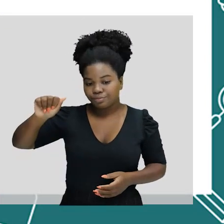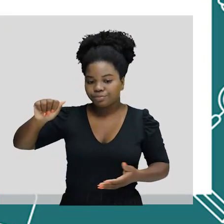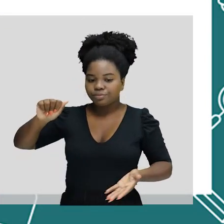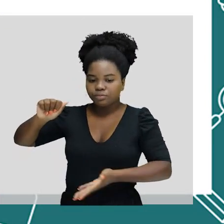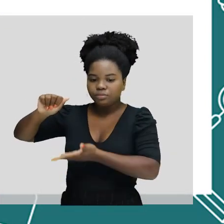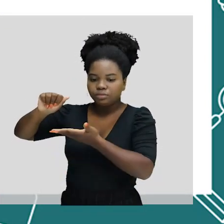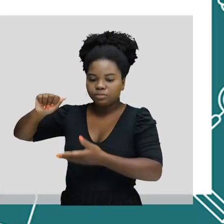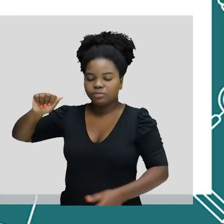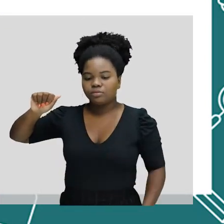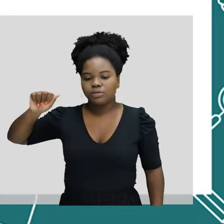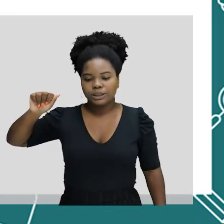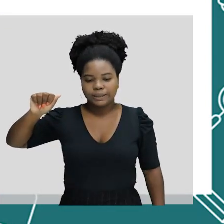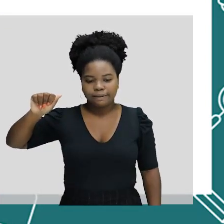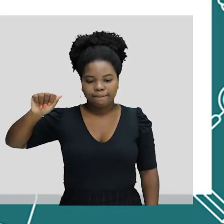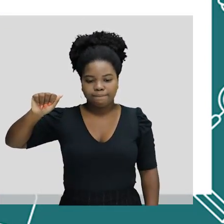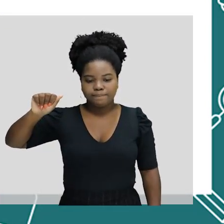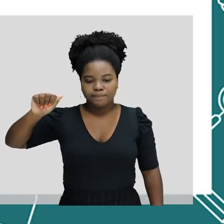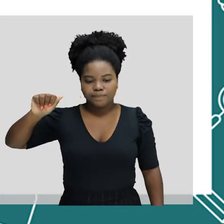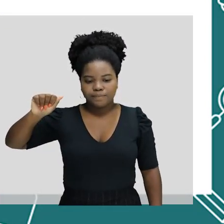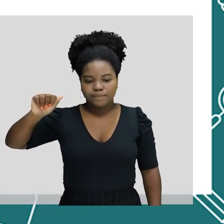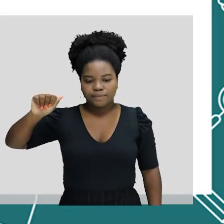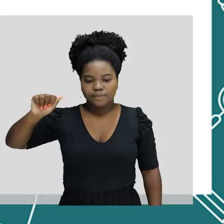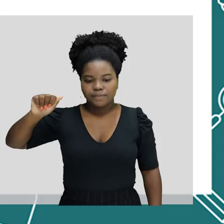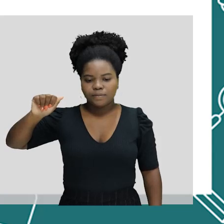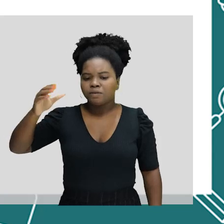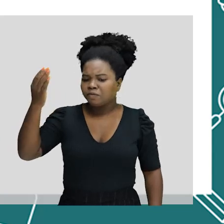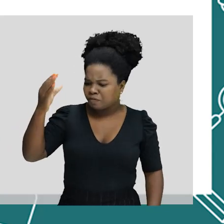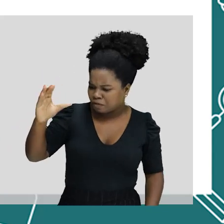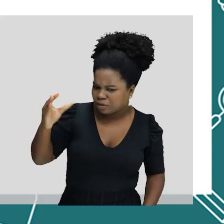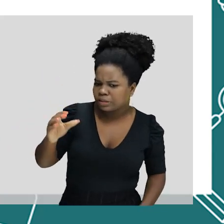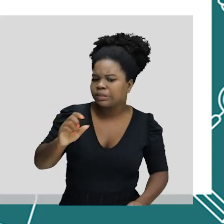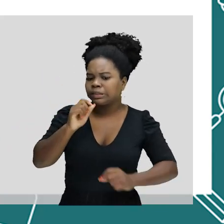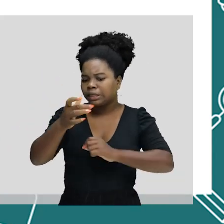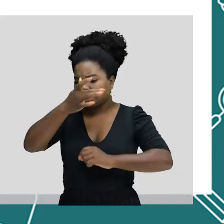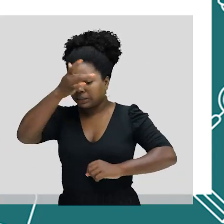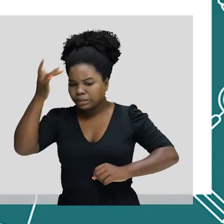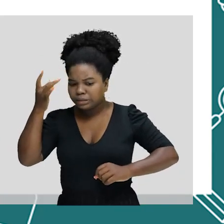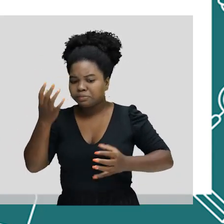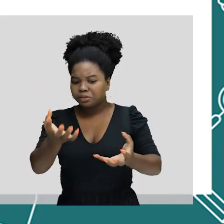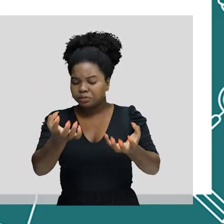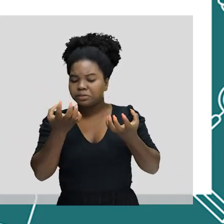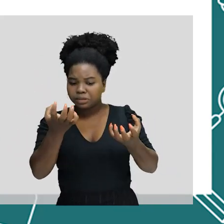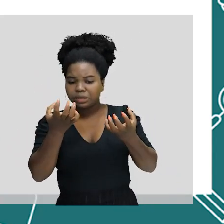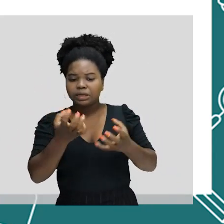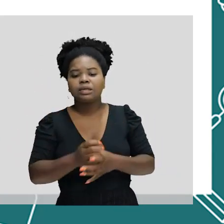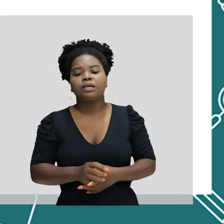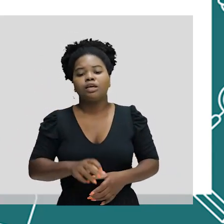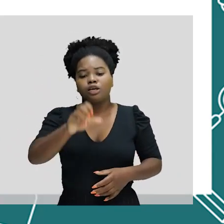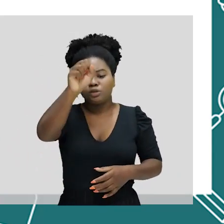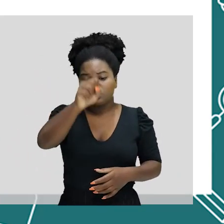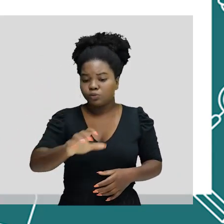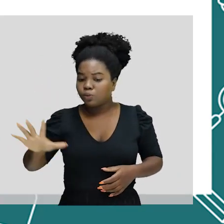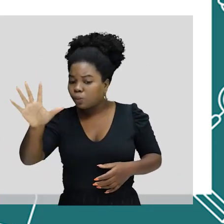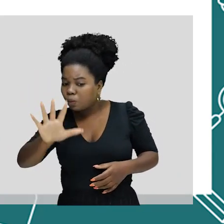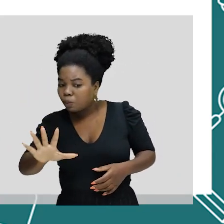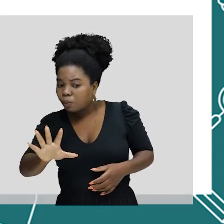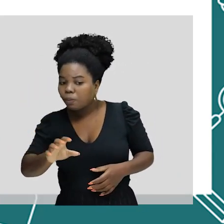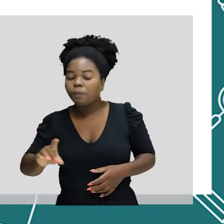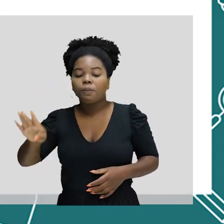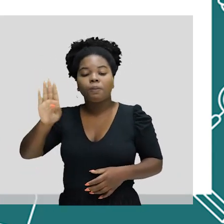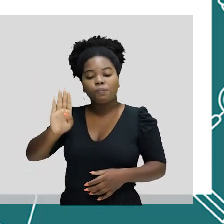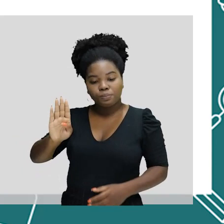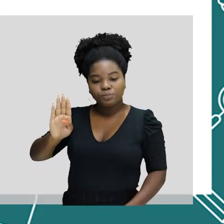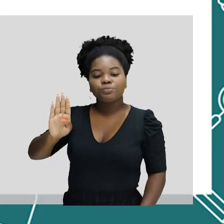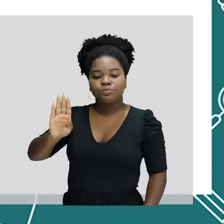preferência culturais dos migrantes, ou seja, foi a cultura que fez com que esses imigrantes buscassem o Sudeste. Letra B, pela maior presença